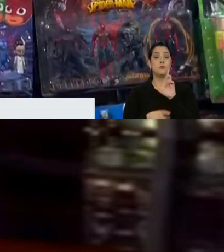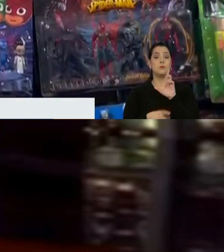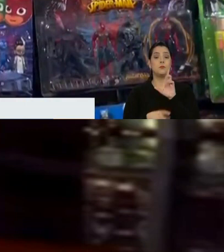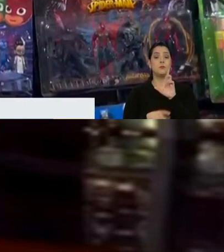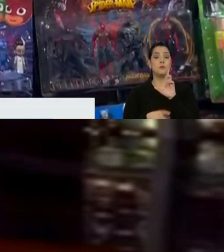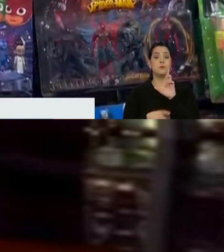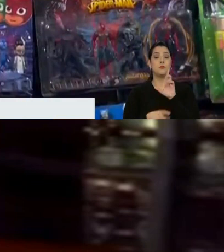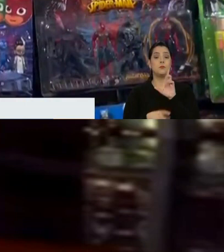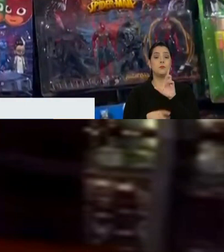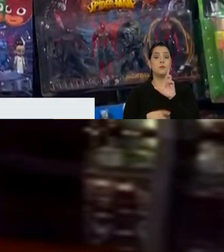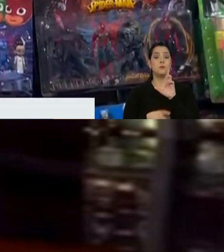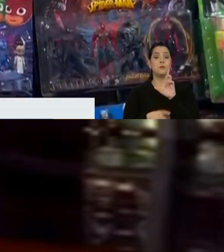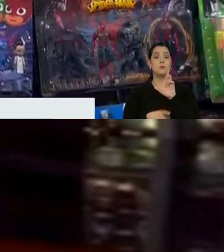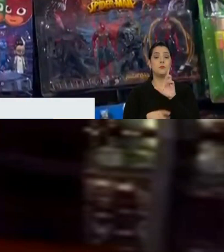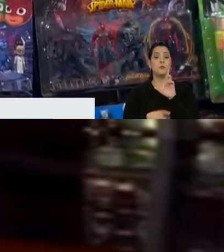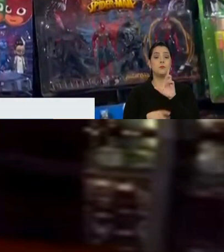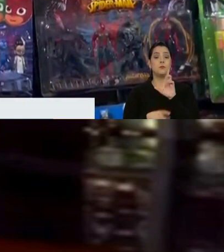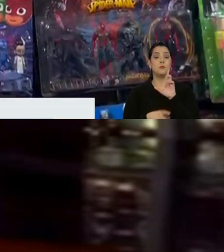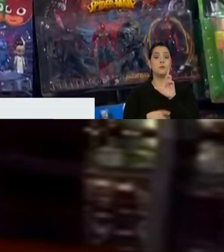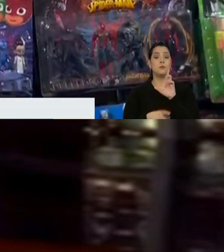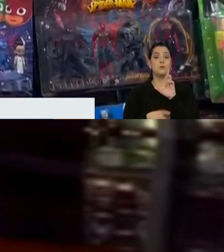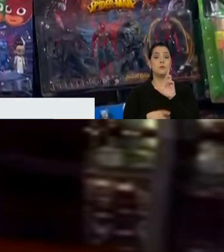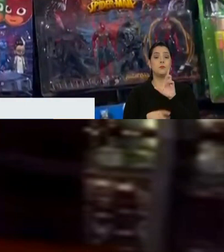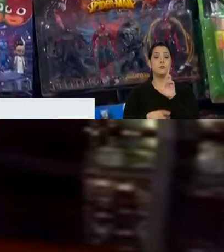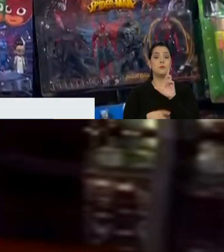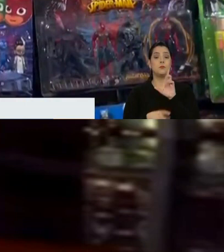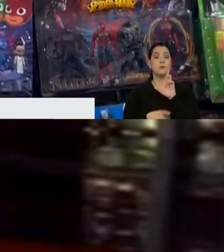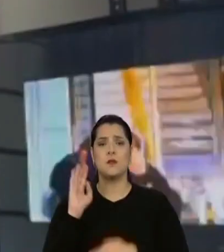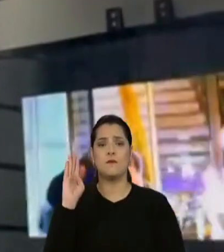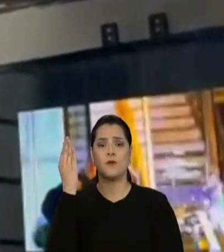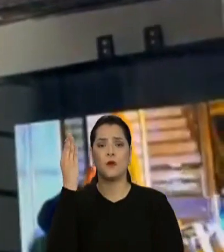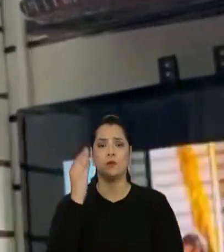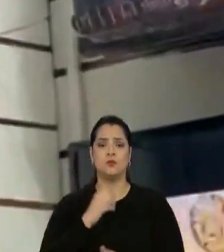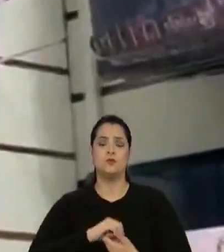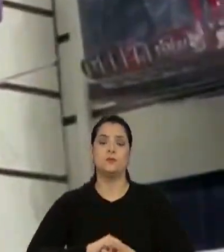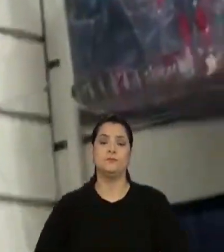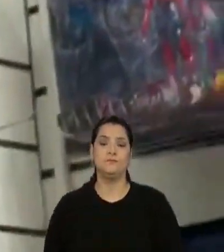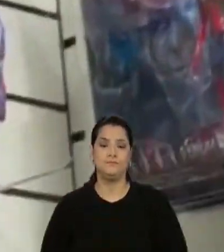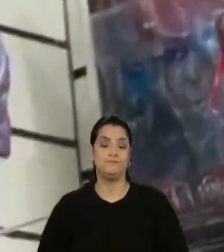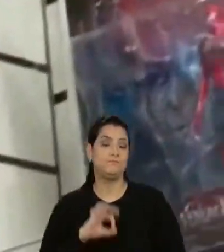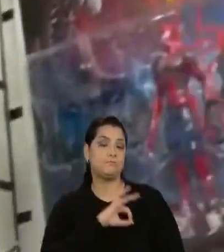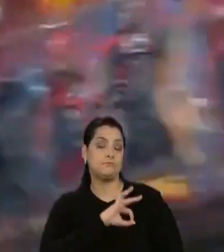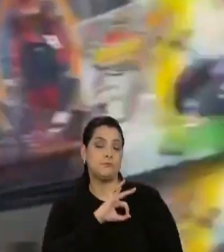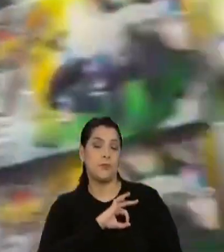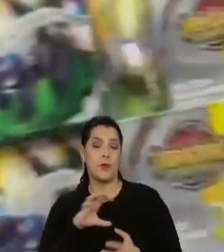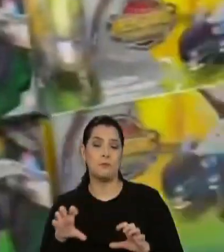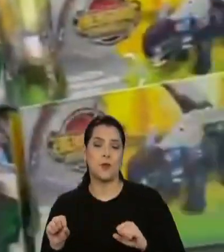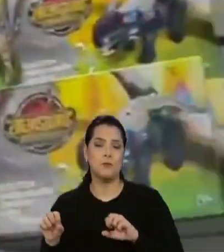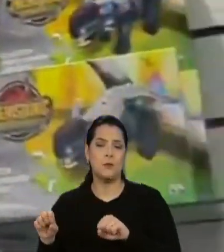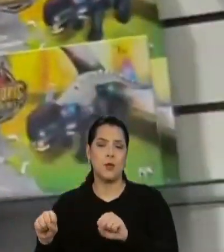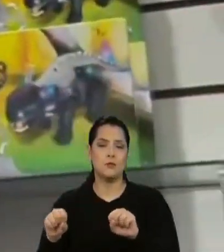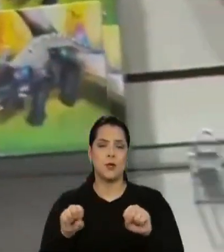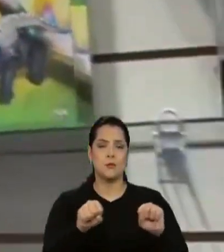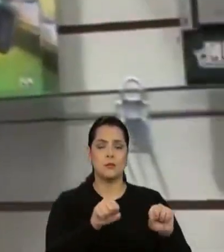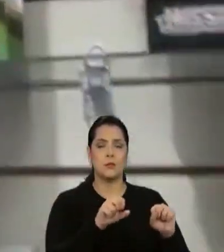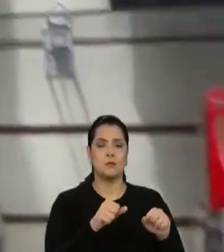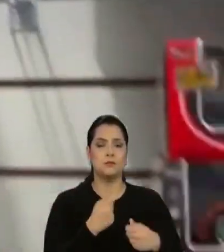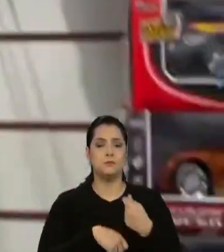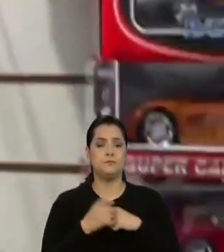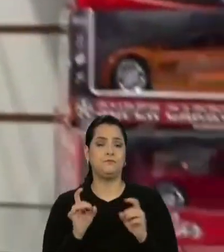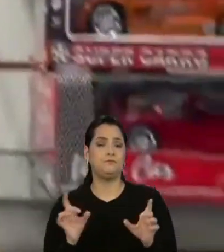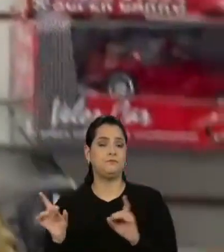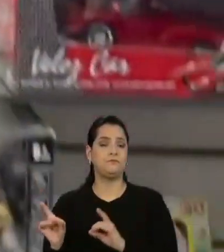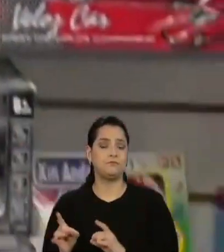realmente um brinquedo para aquela criança daquela idade. Mas vamos observar. Os policiais foram a diferentes pontos de comércio